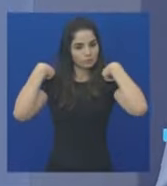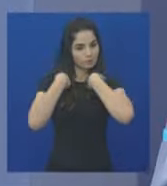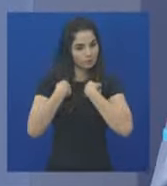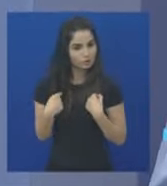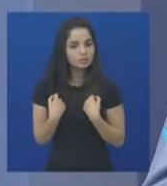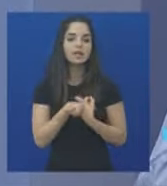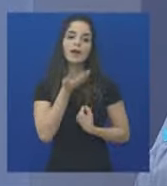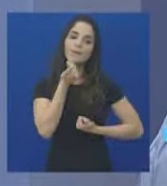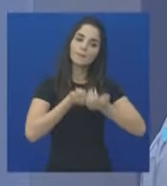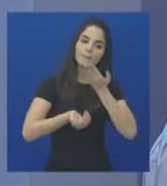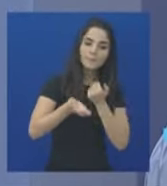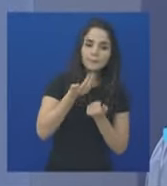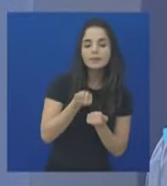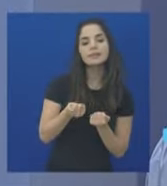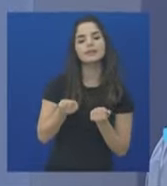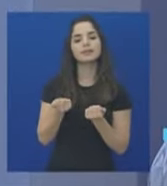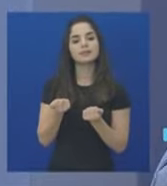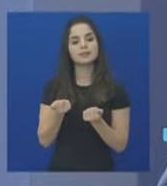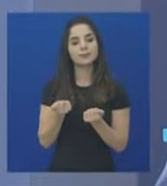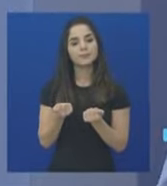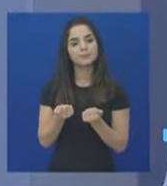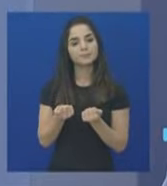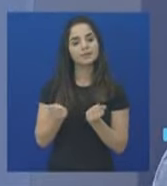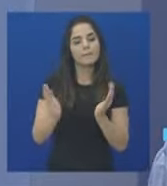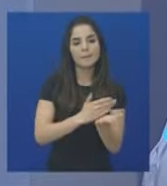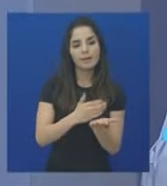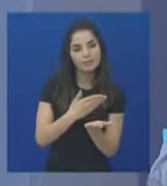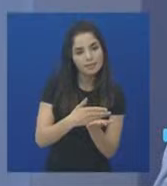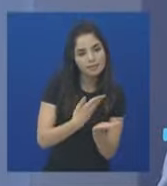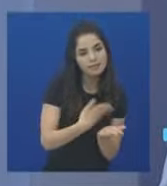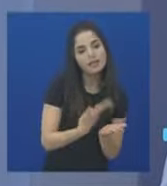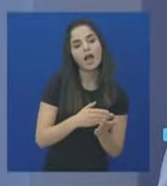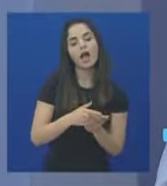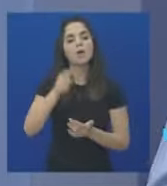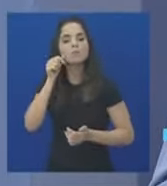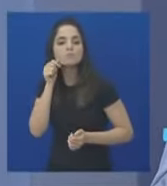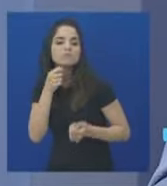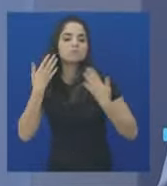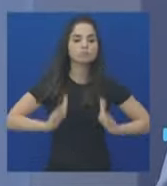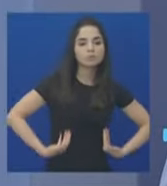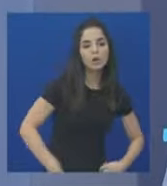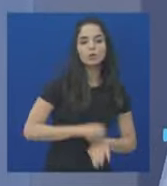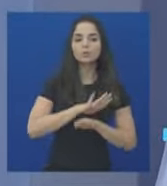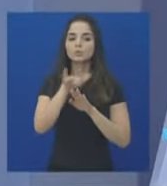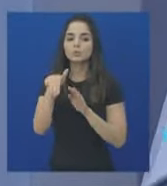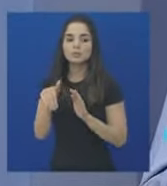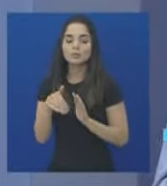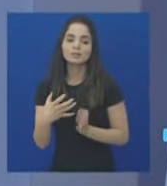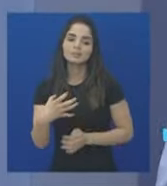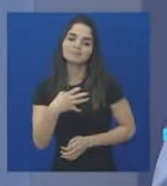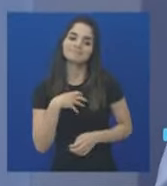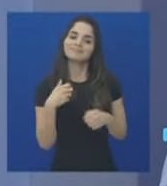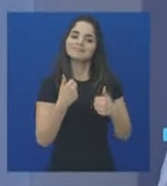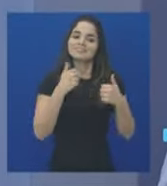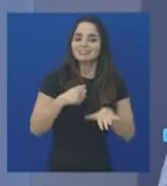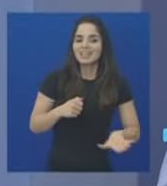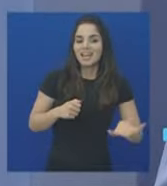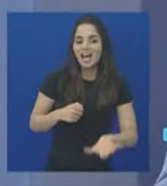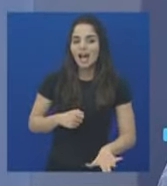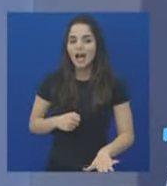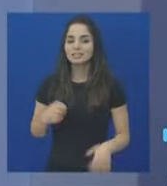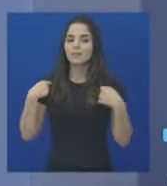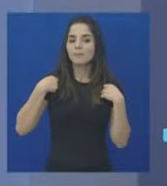merenda, com o material didático, uniforme, dando conforto à criança para ela ir para a